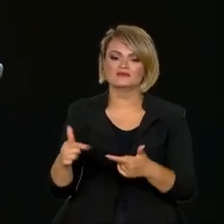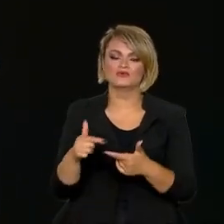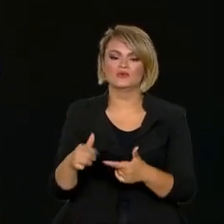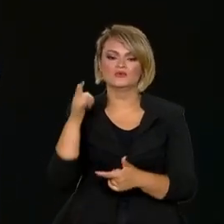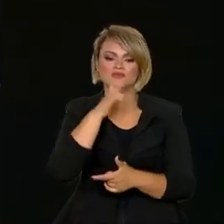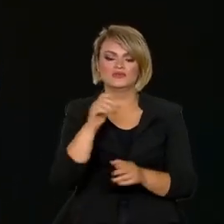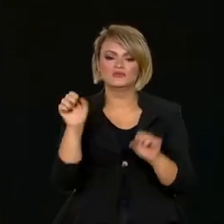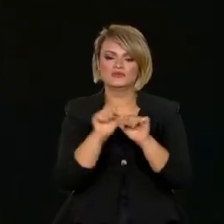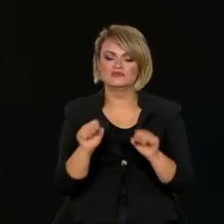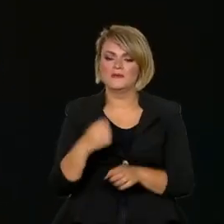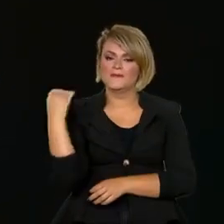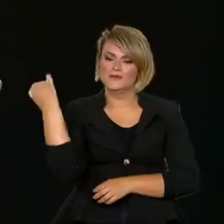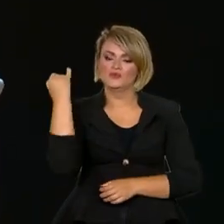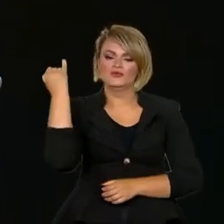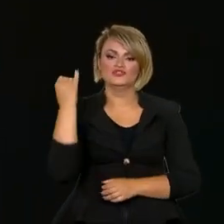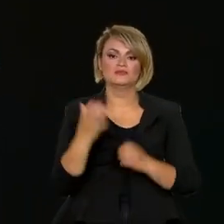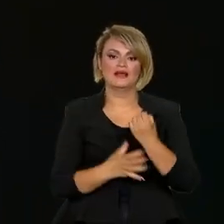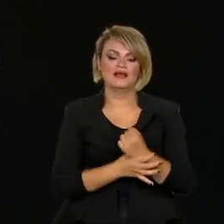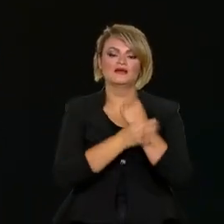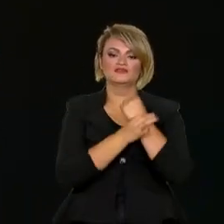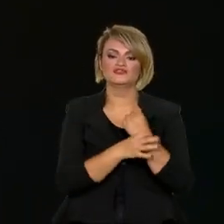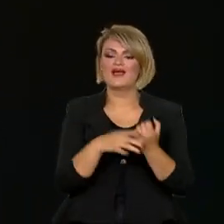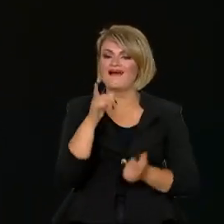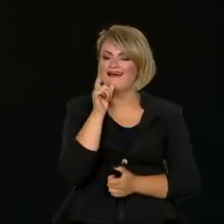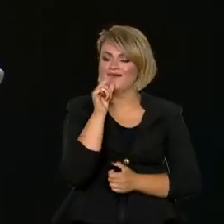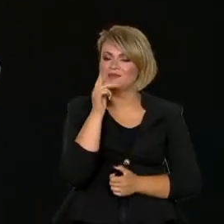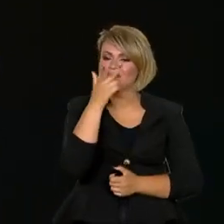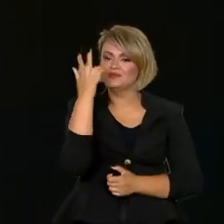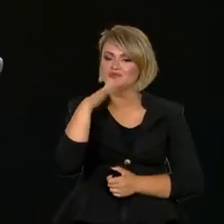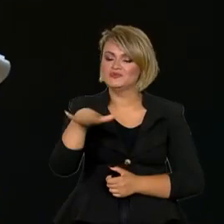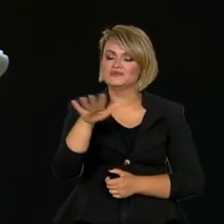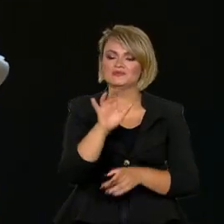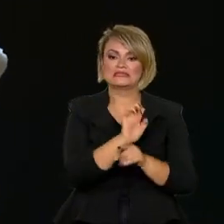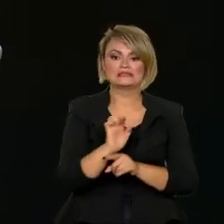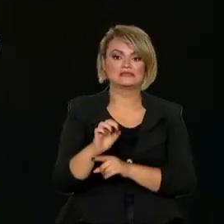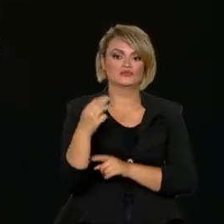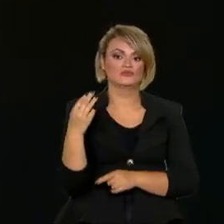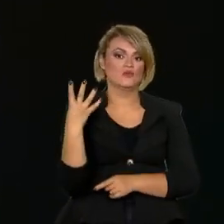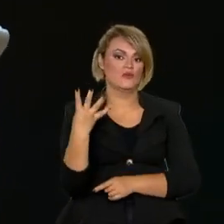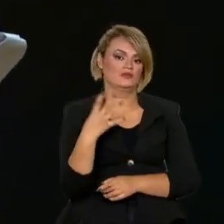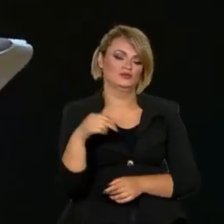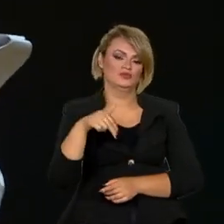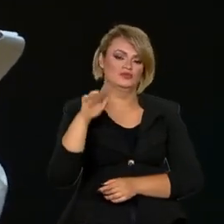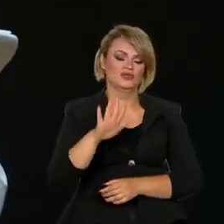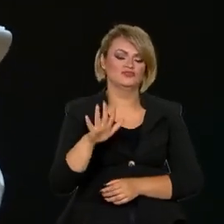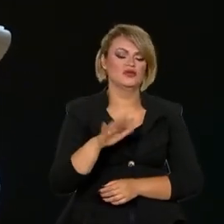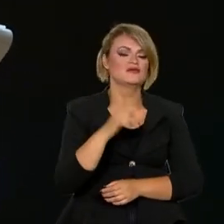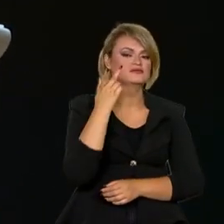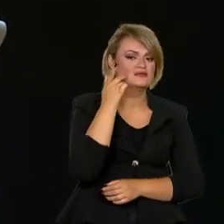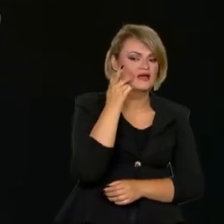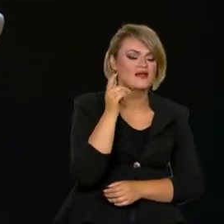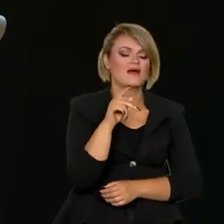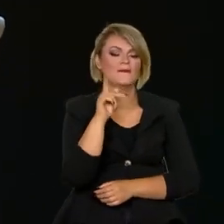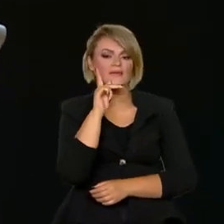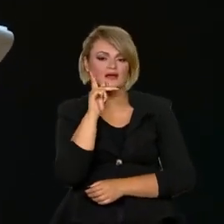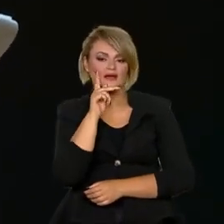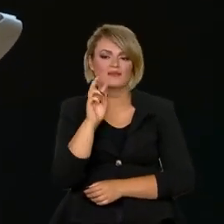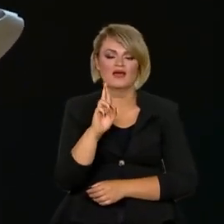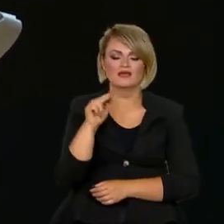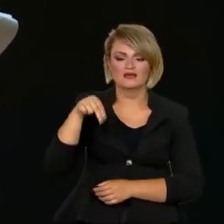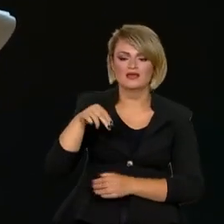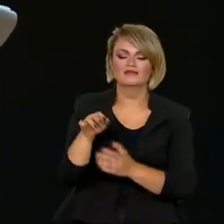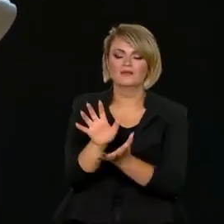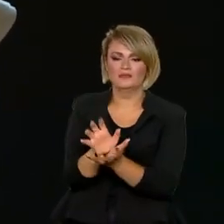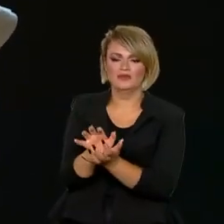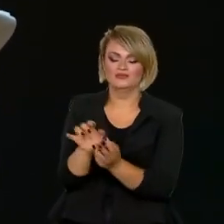grande sistema tão importante para garantir água aqui para quatro estados do Nordeste, né, Ceará, Paraíba, Rio Grande do Norte e Pernambuco.